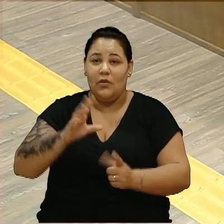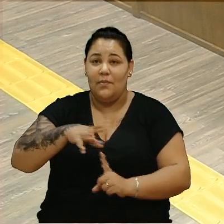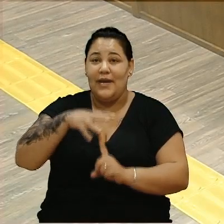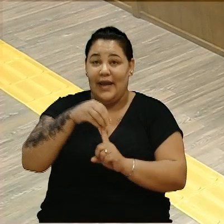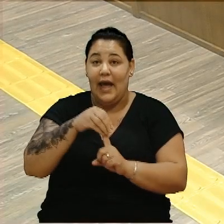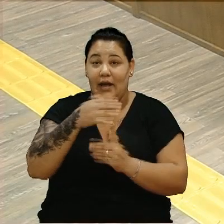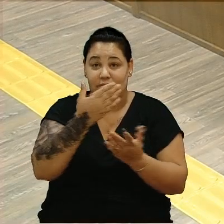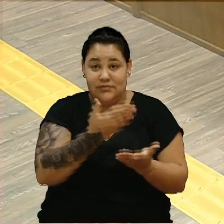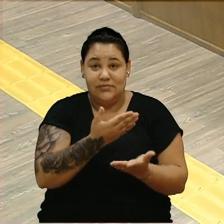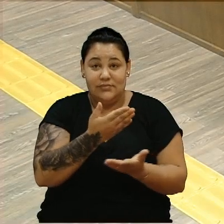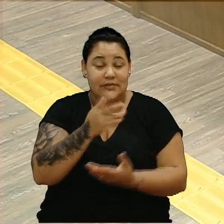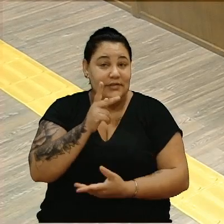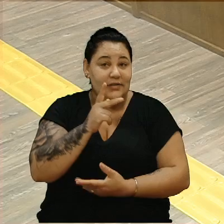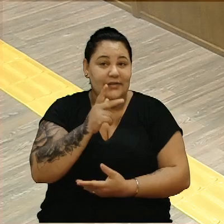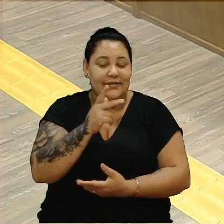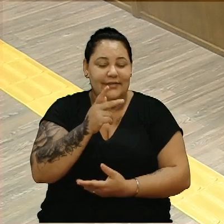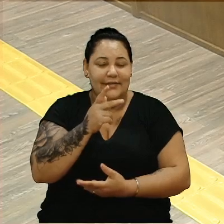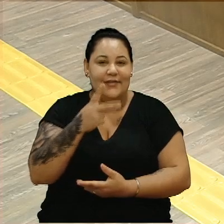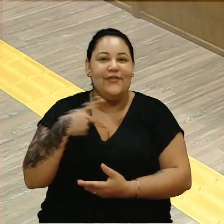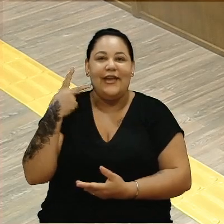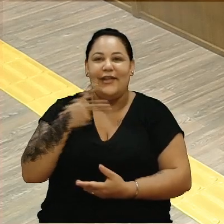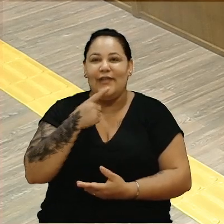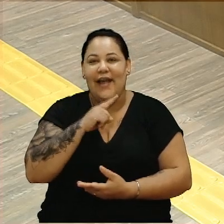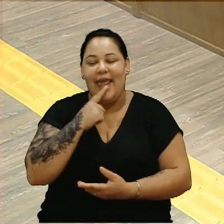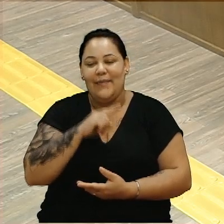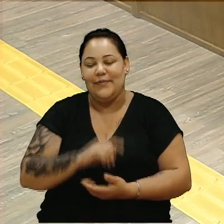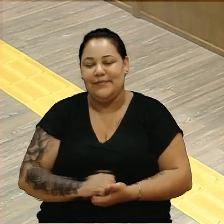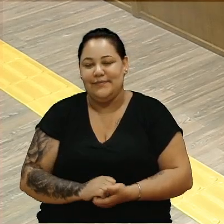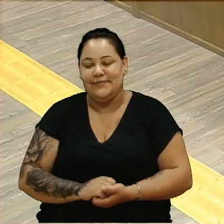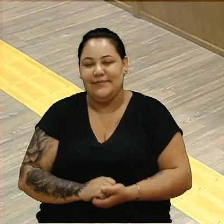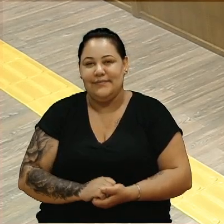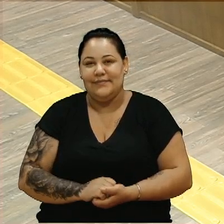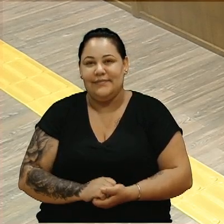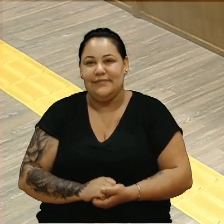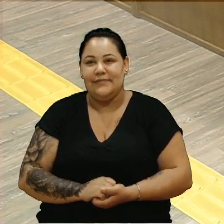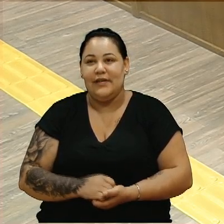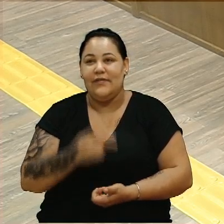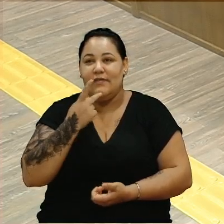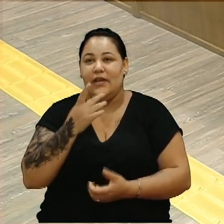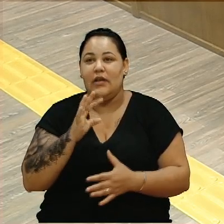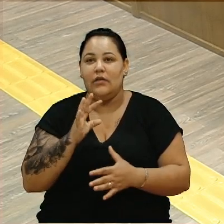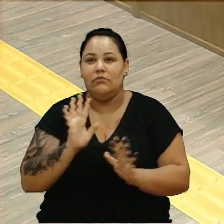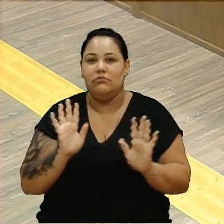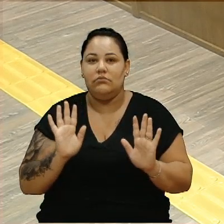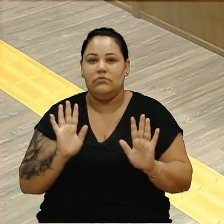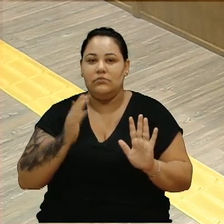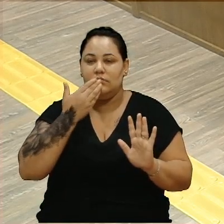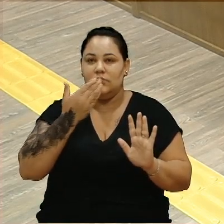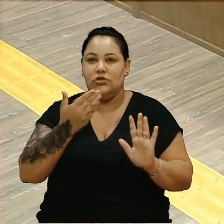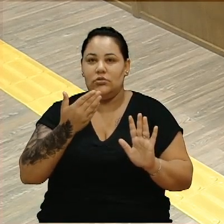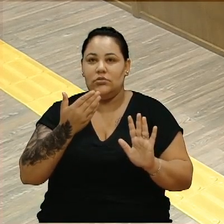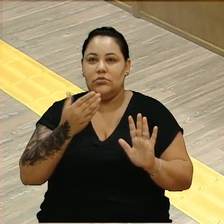vereador Iago, vereador Caleb Garbim. Em declaração de líder... Presidente, uma questão de ordem anteriormente. Pois não, vereador Caleb.